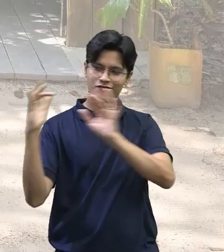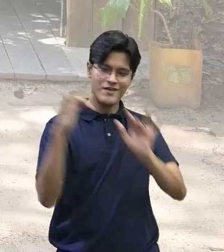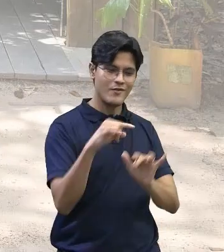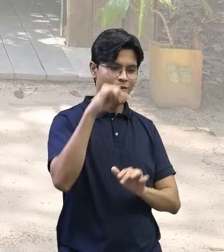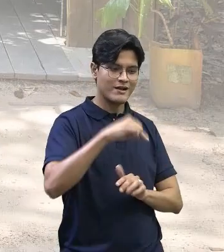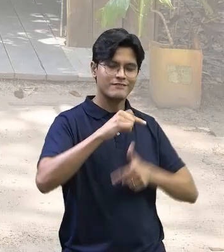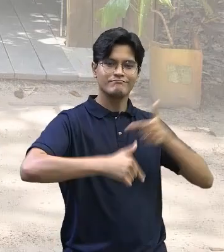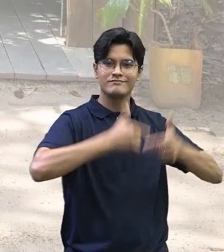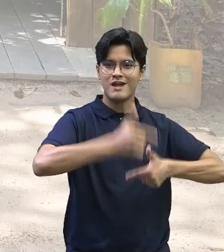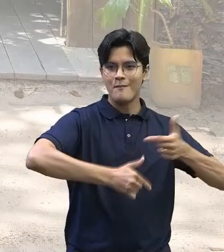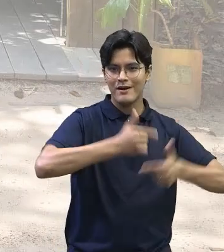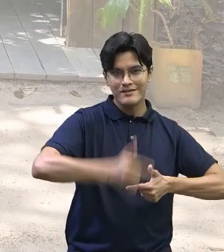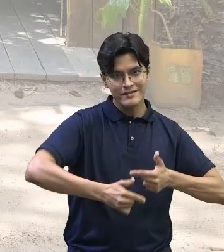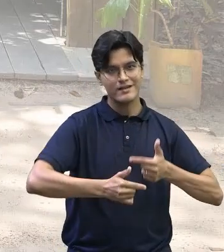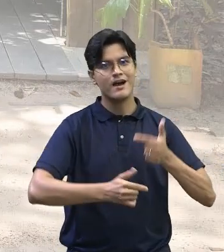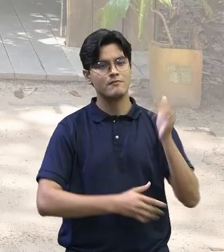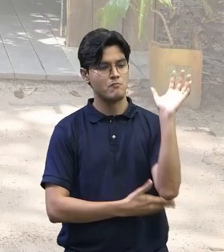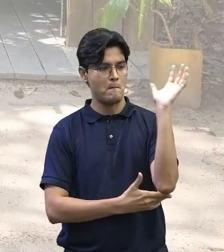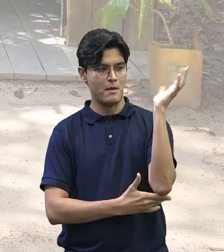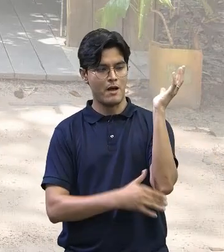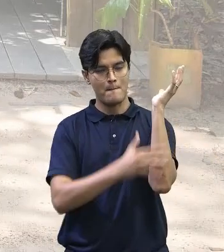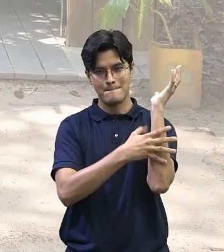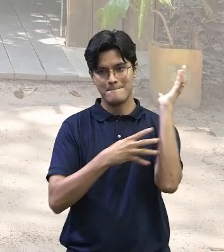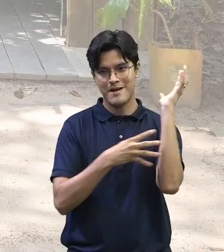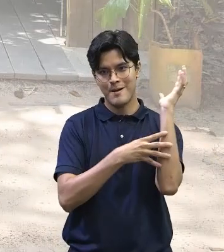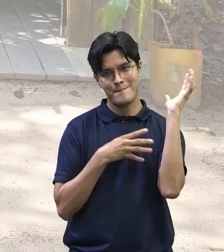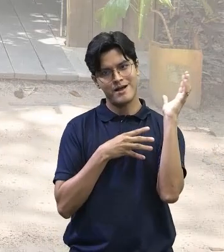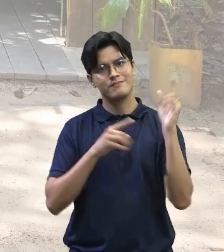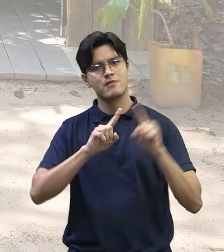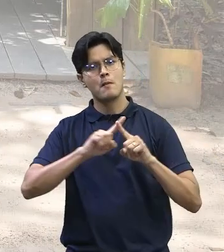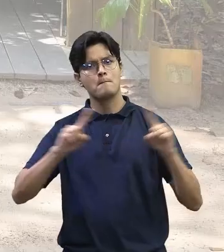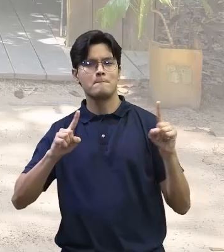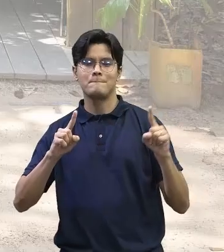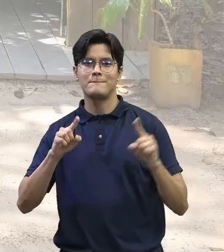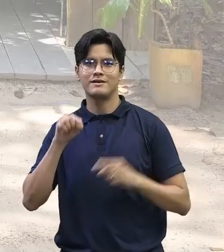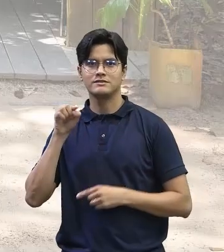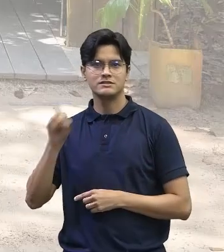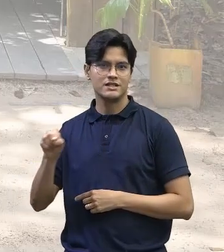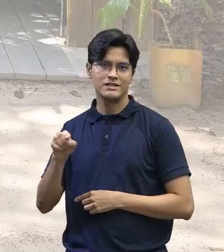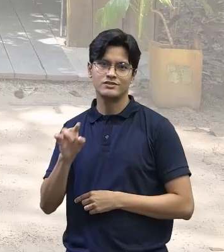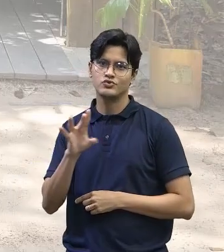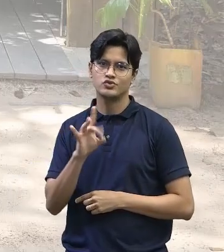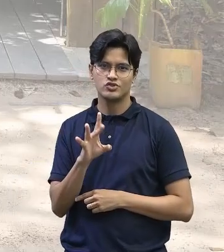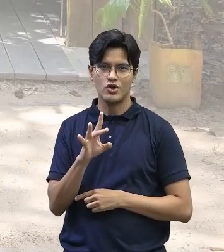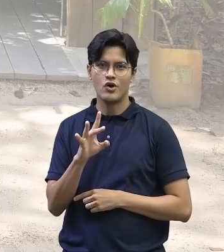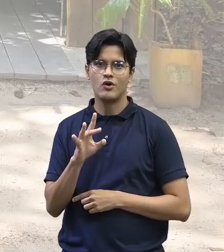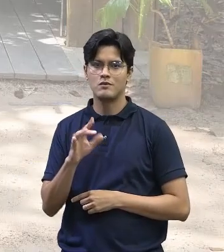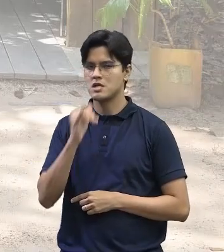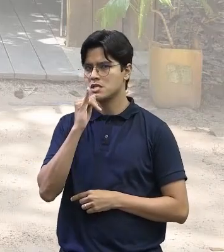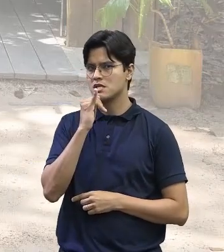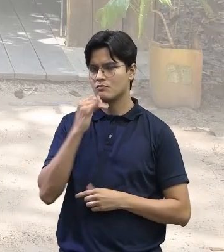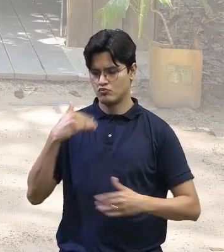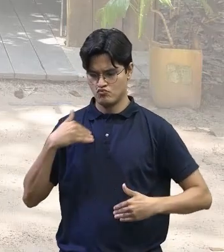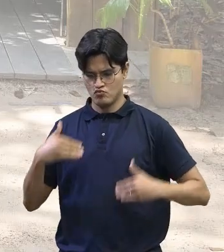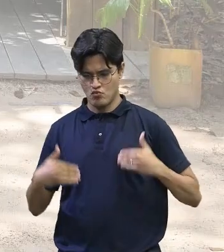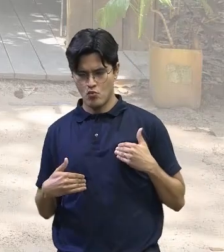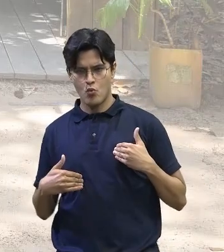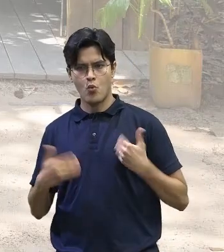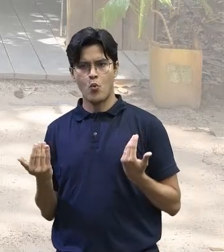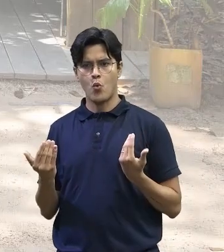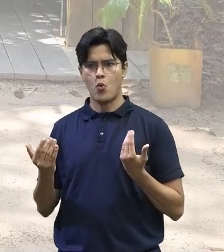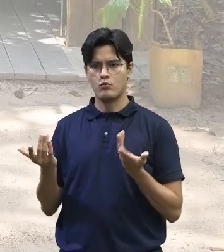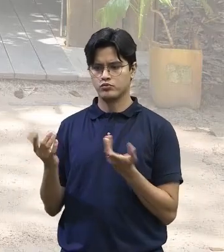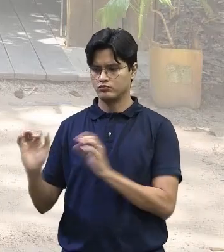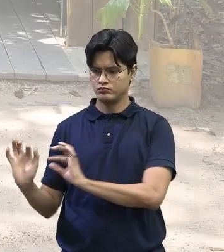trabalhar na extração da borracha. E não vieram somente com o seu corpo propriamente dito. Eles trouxeram